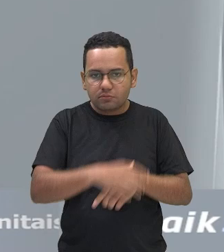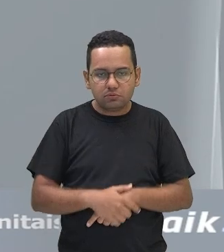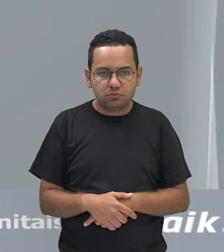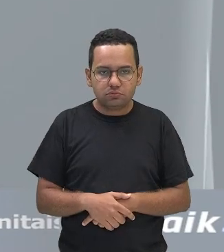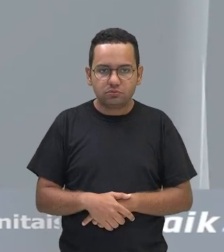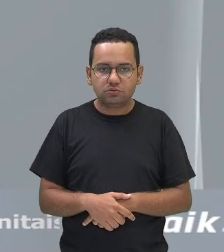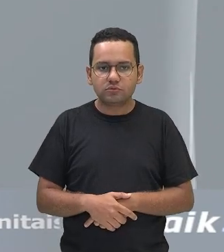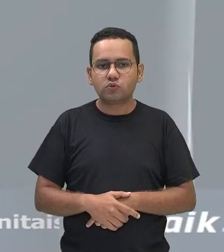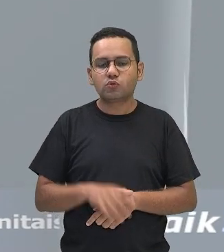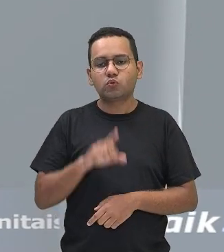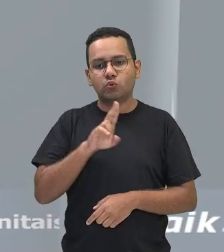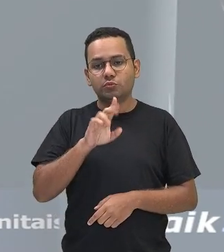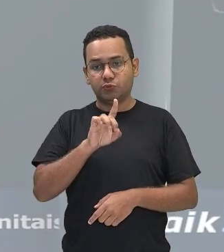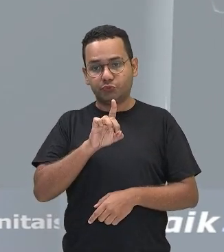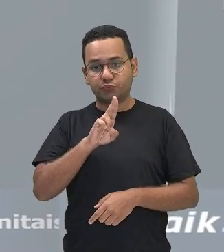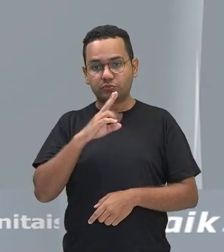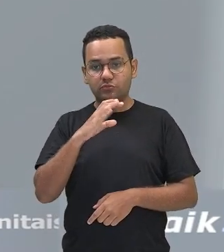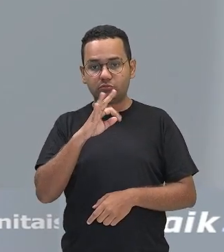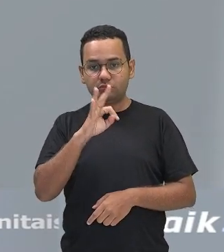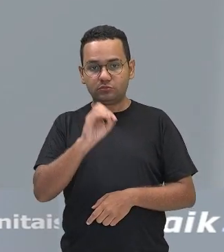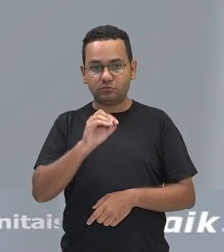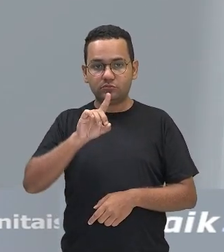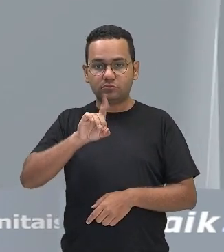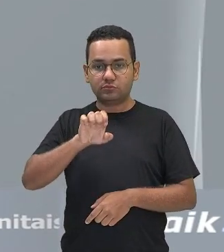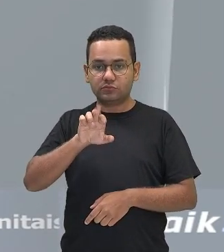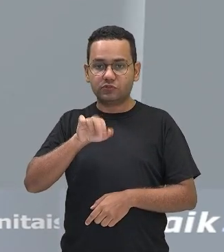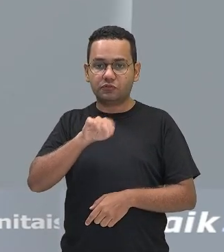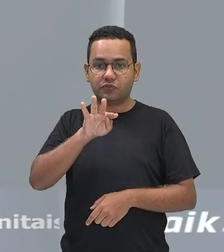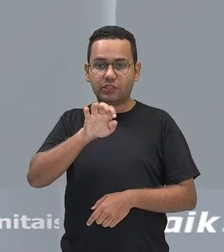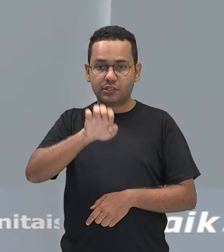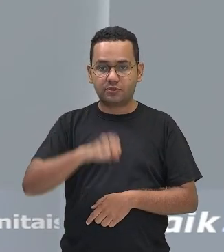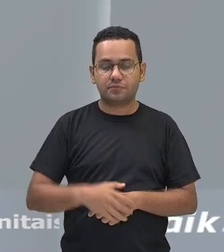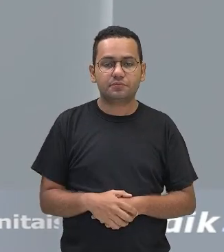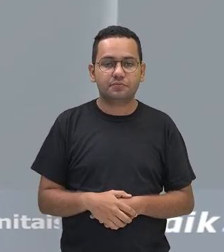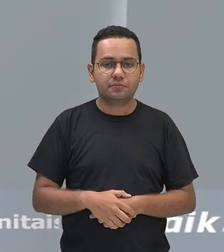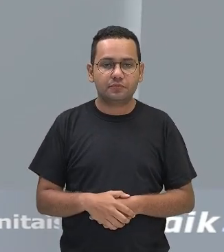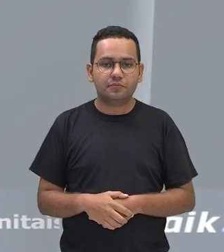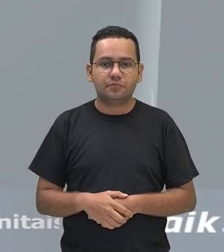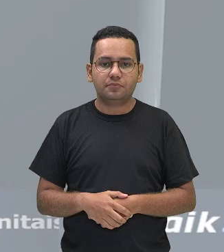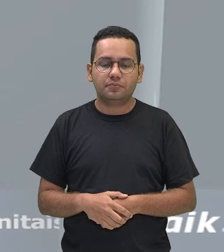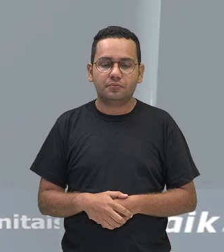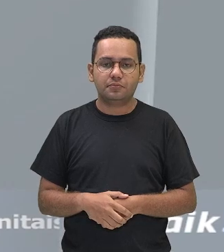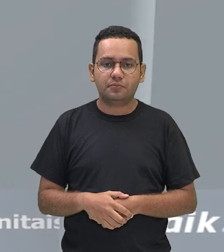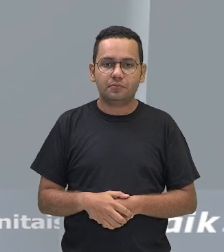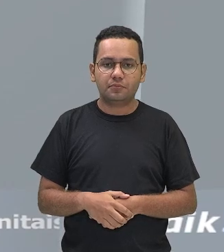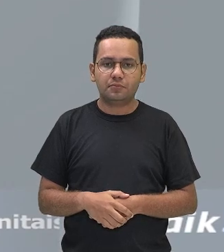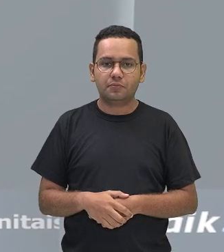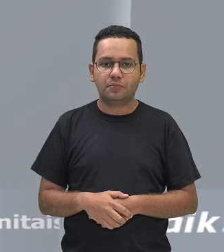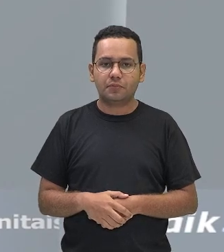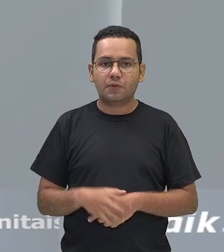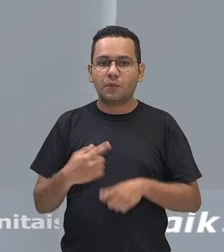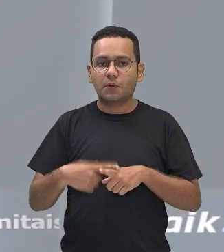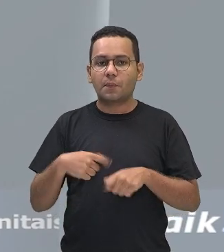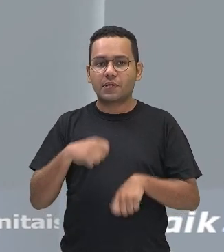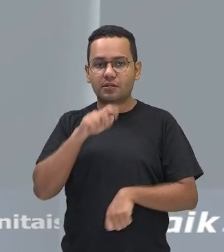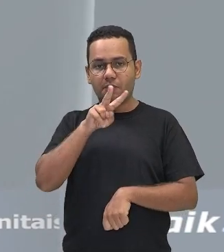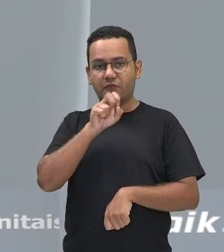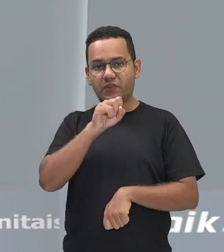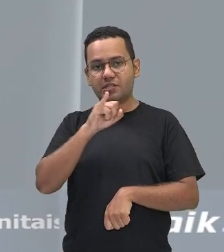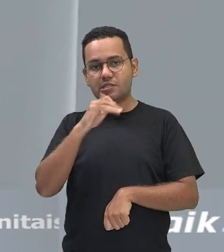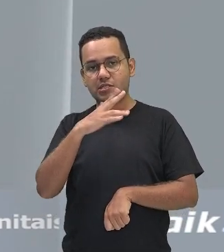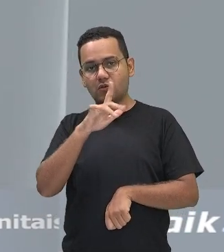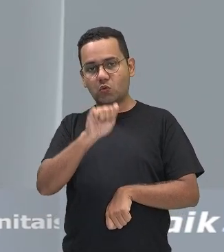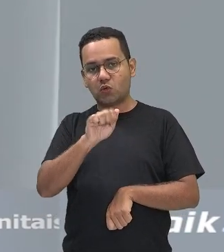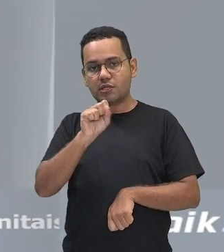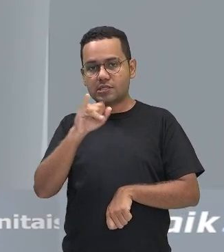Elas fazem esse percurso, elas realizam esse caminho, porque elas têm que passar pela vesícula seminal para receber